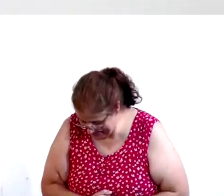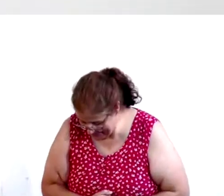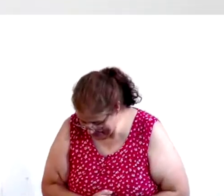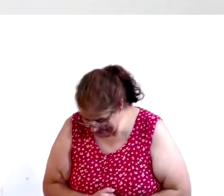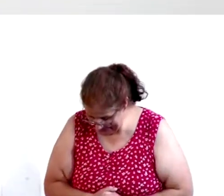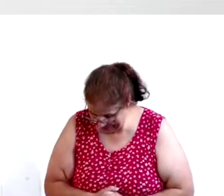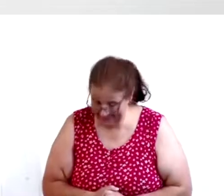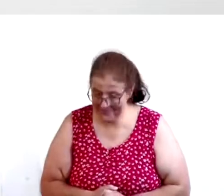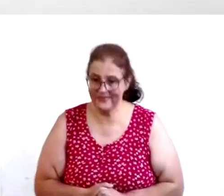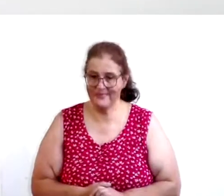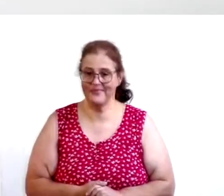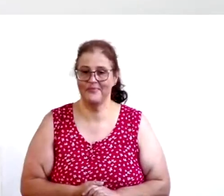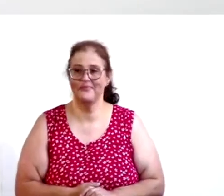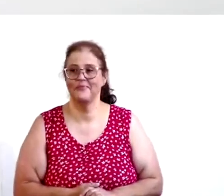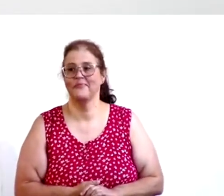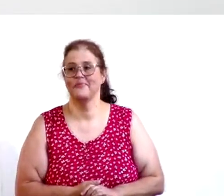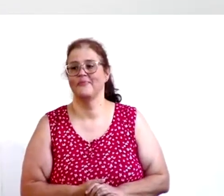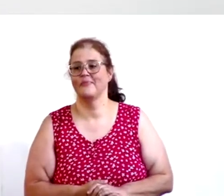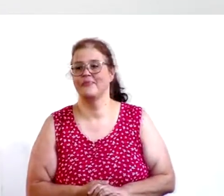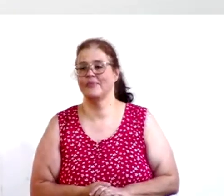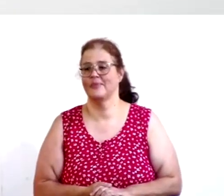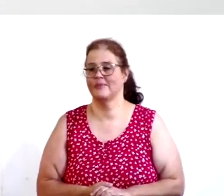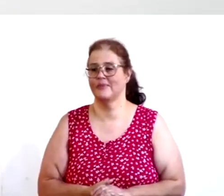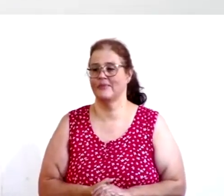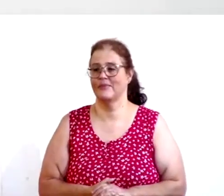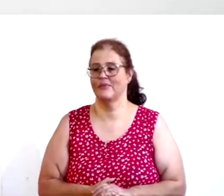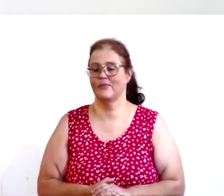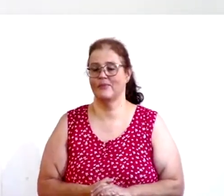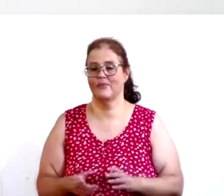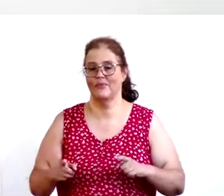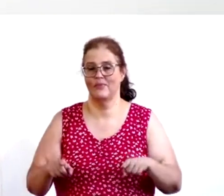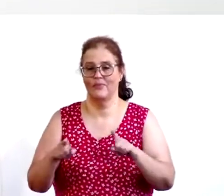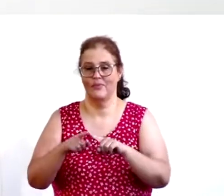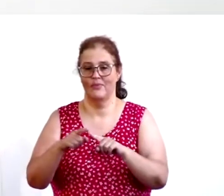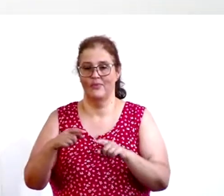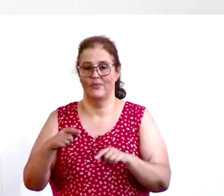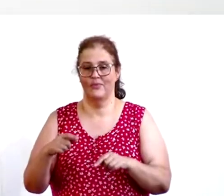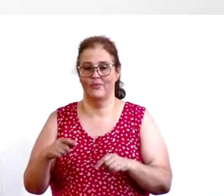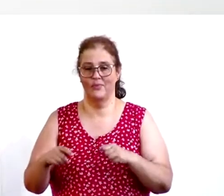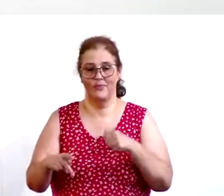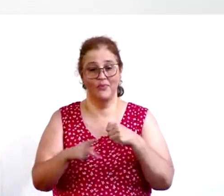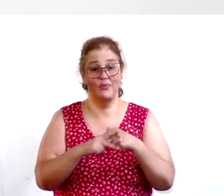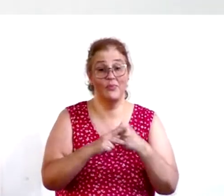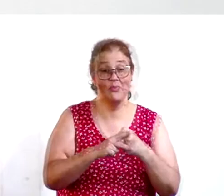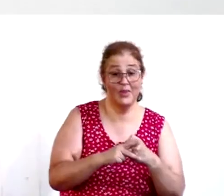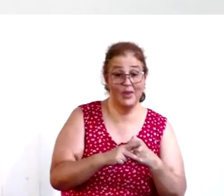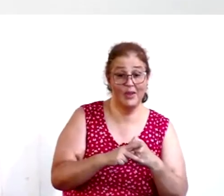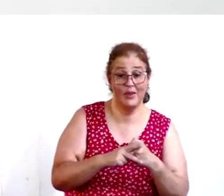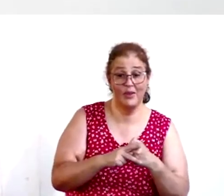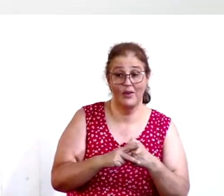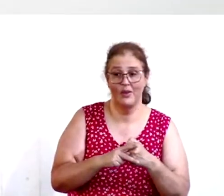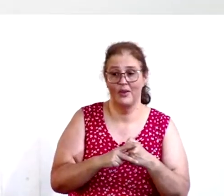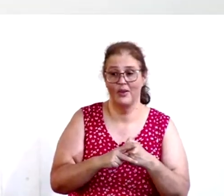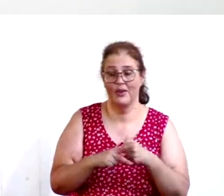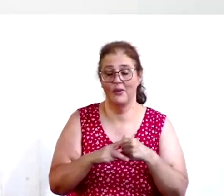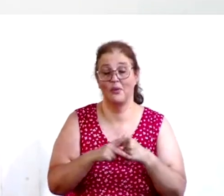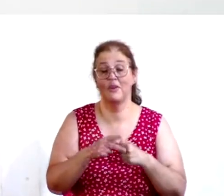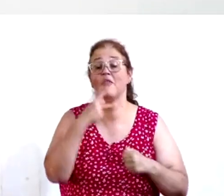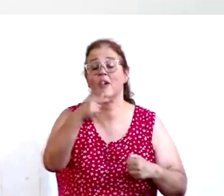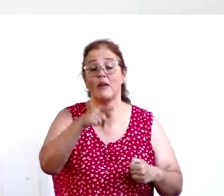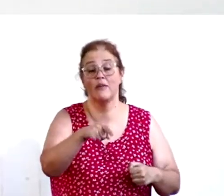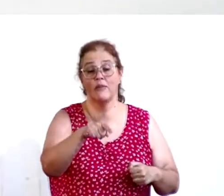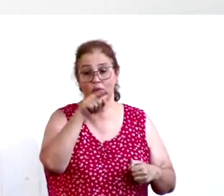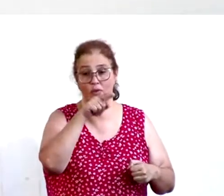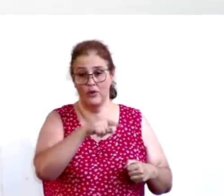tá? Primeira coisa. Então quando Pedro fala para aquele povo, sejam crentes nessa região, a primeira coisa que ele diz